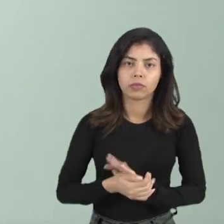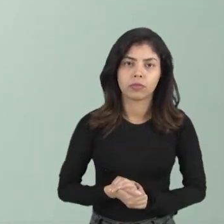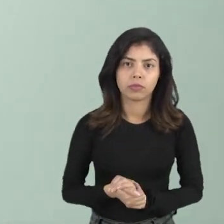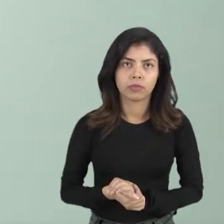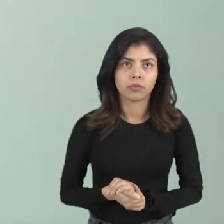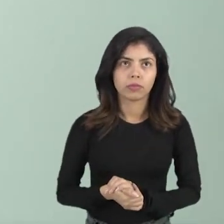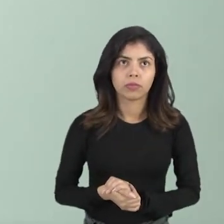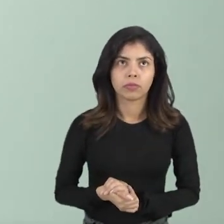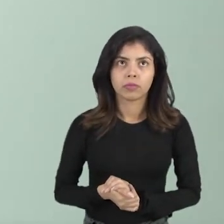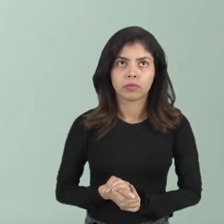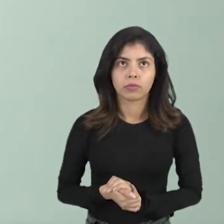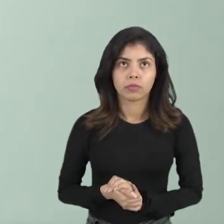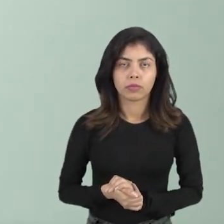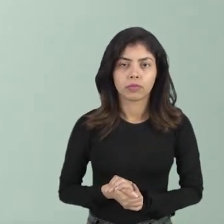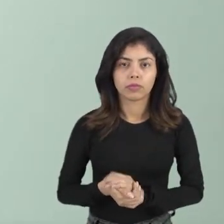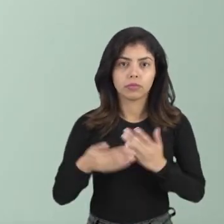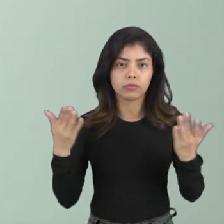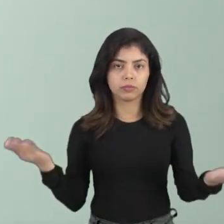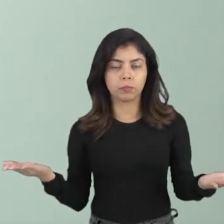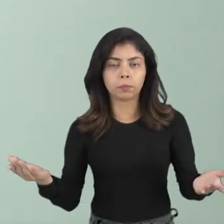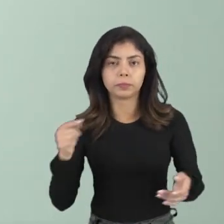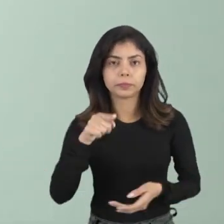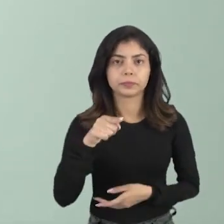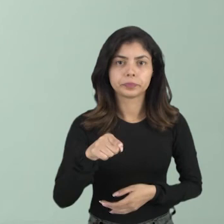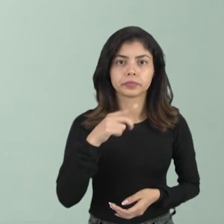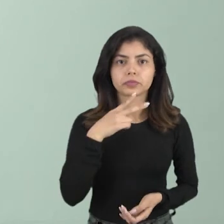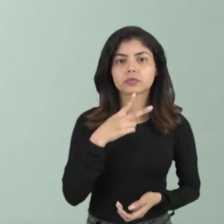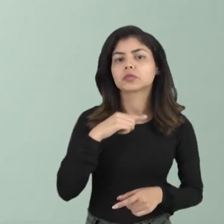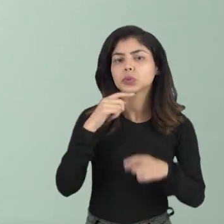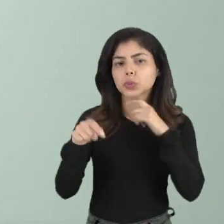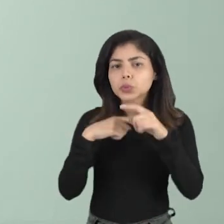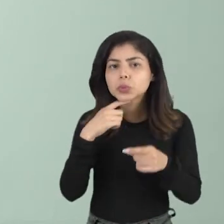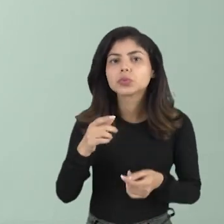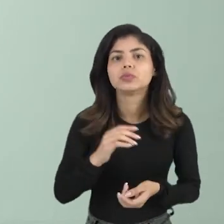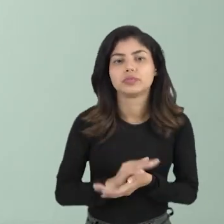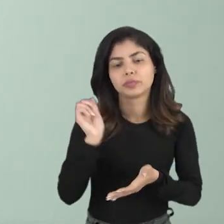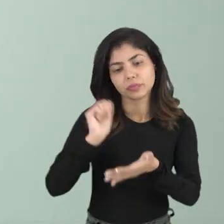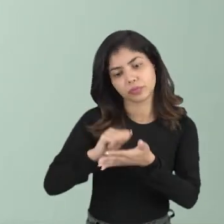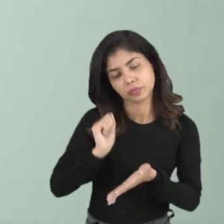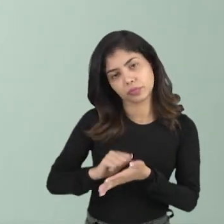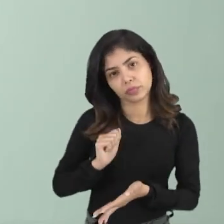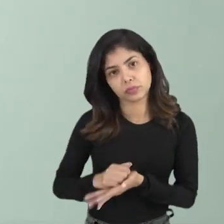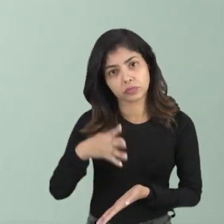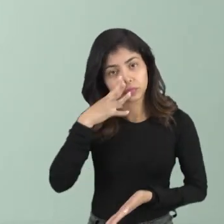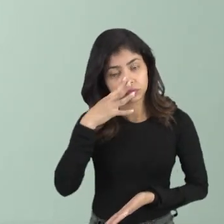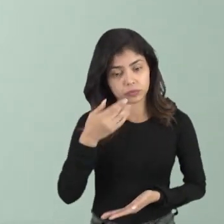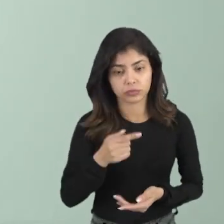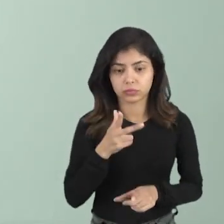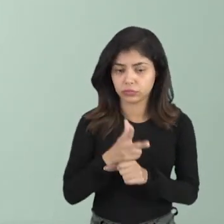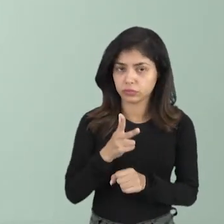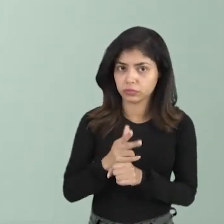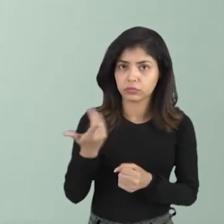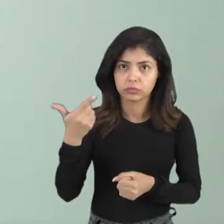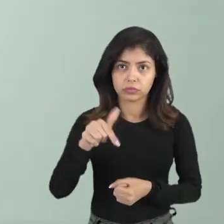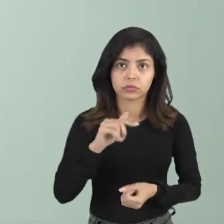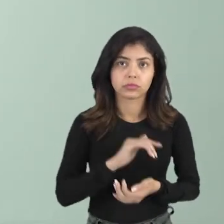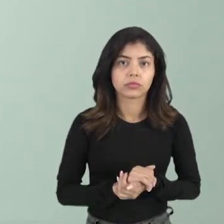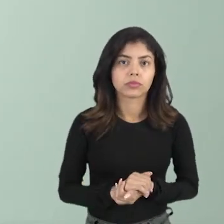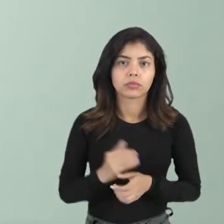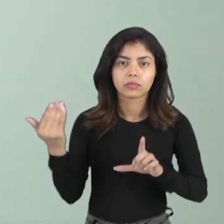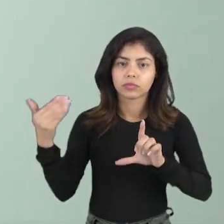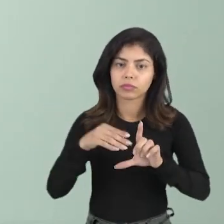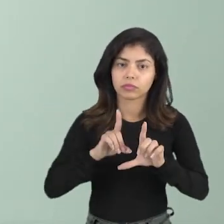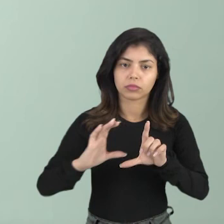texto, ok? E aí, para vocês retirarem dúvidas, fazerem anotações, assistirem o nosso vídeo novamente,